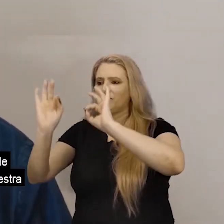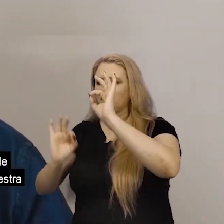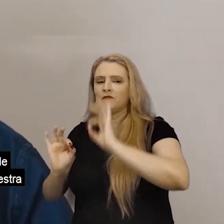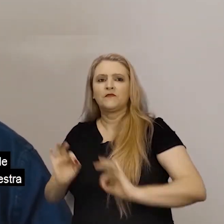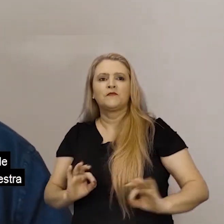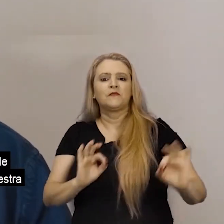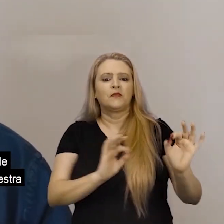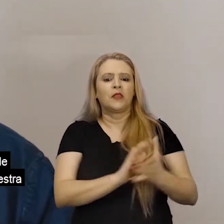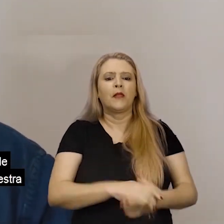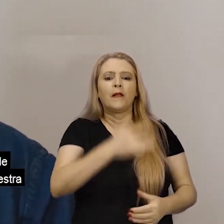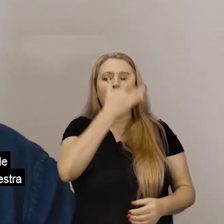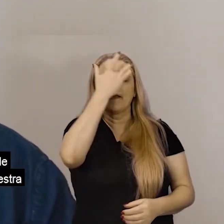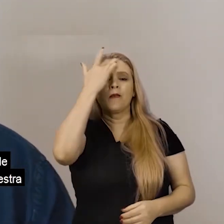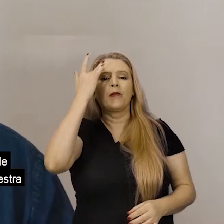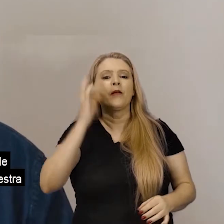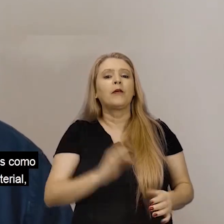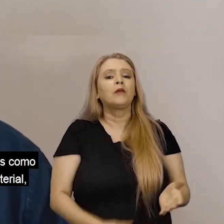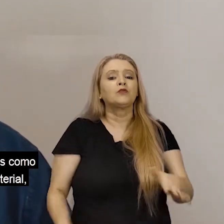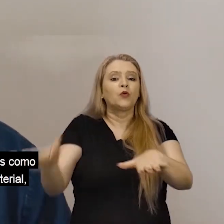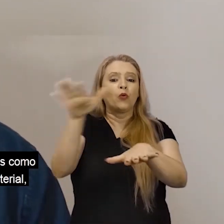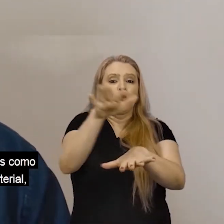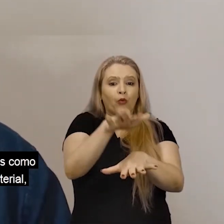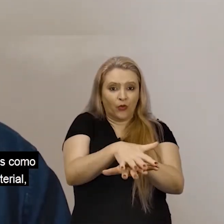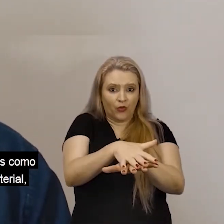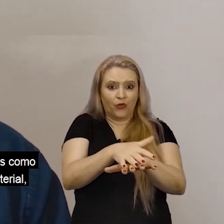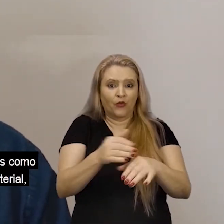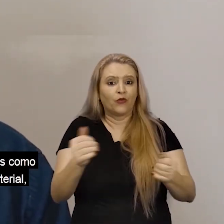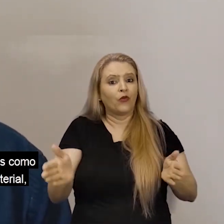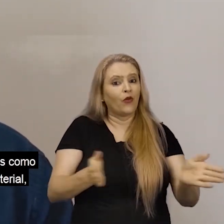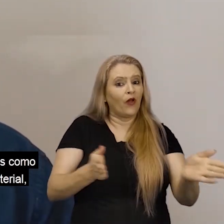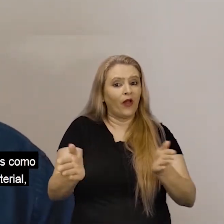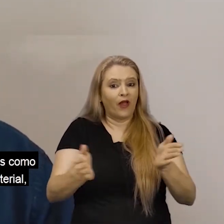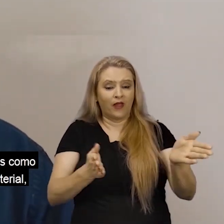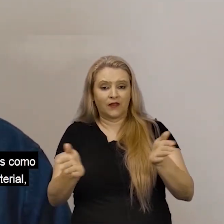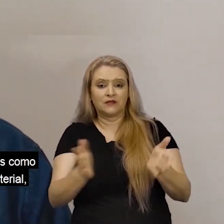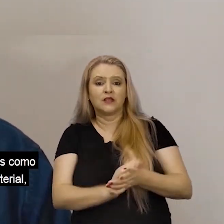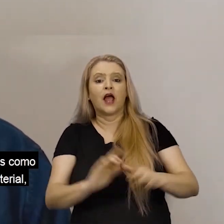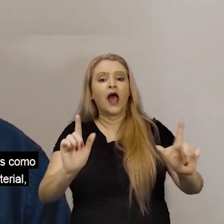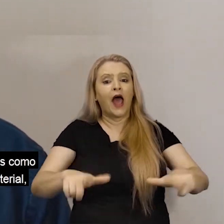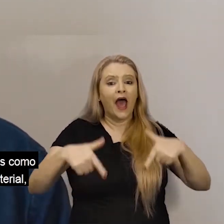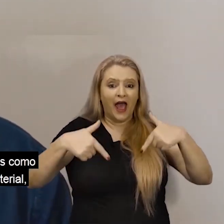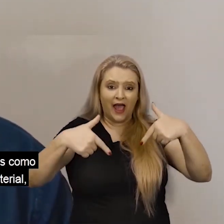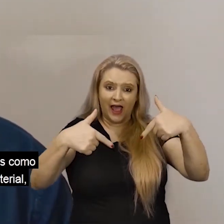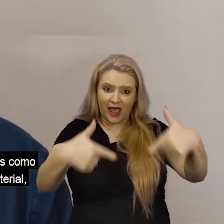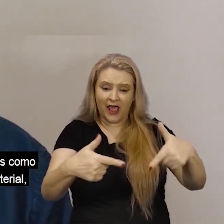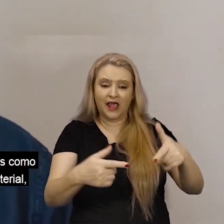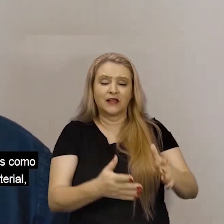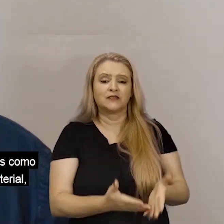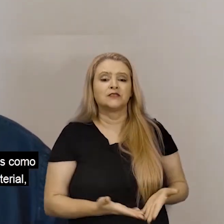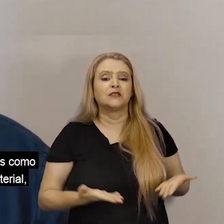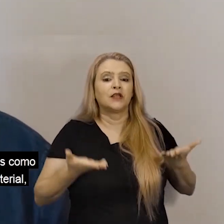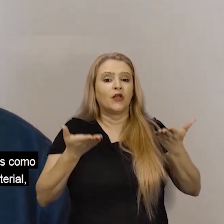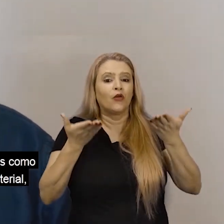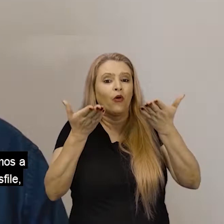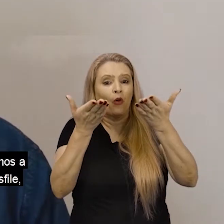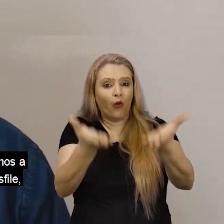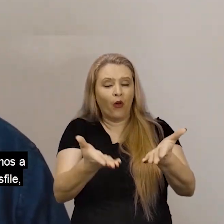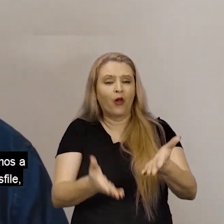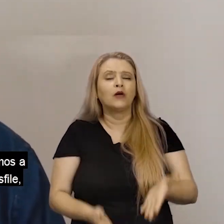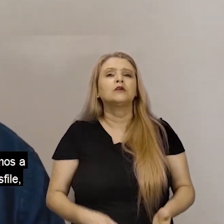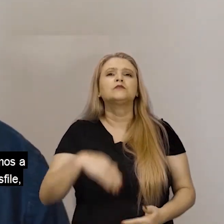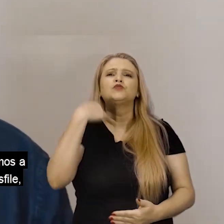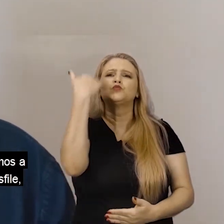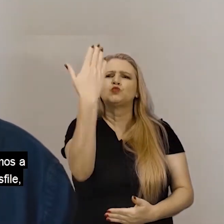e também da produção da Orquestra Voadora. Então a gente começou a fazer ações como promover a acessibilidade de todo o nosso material,